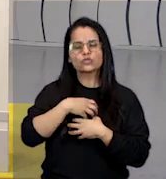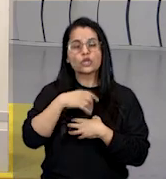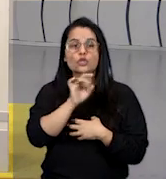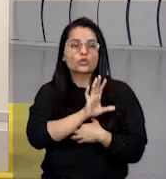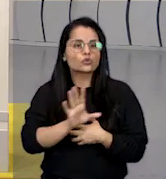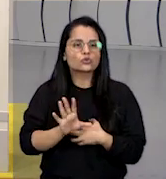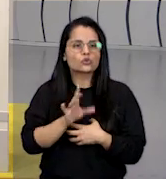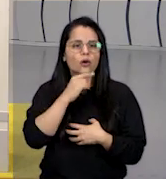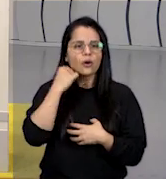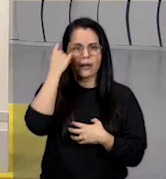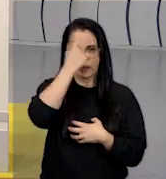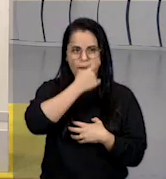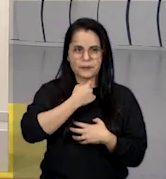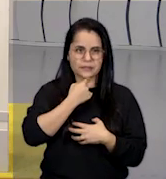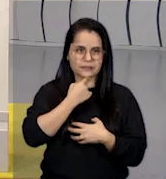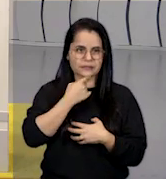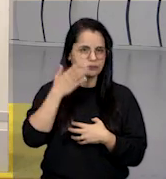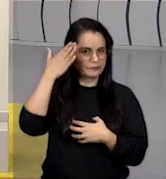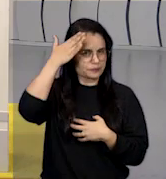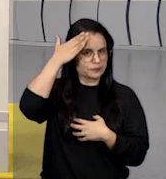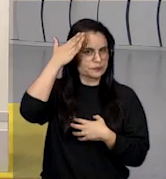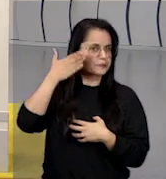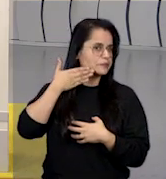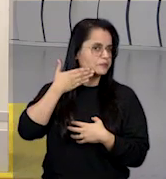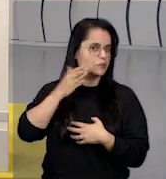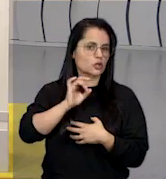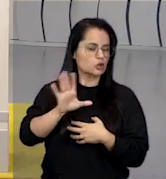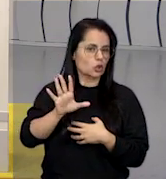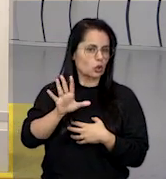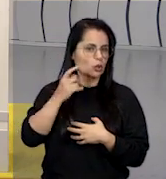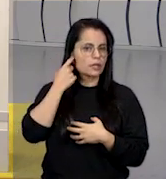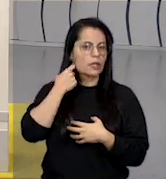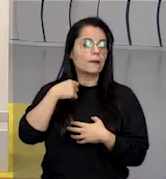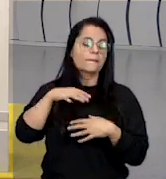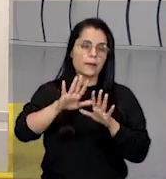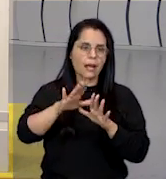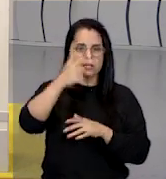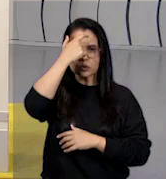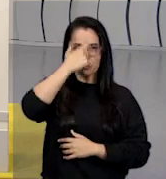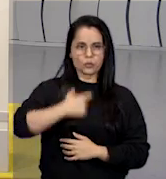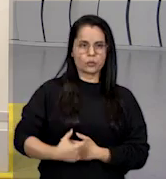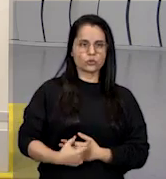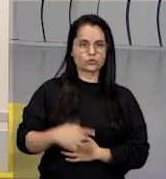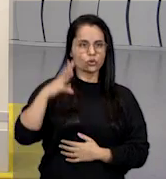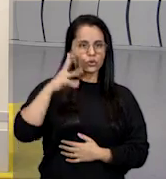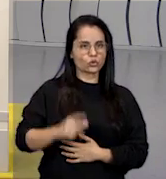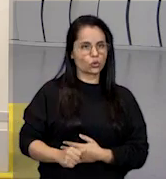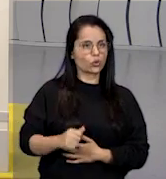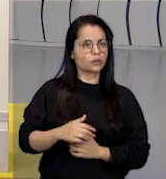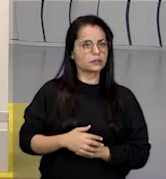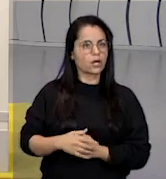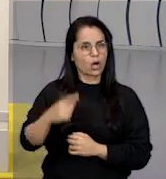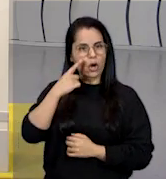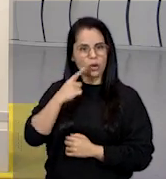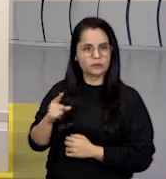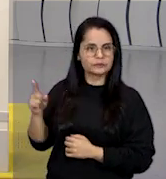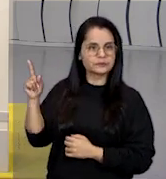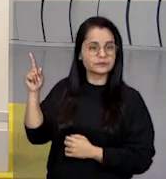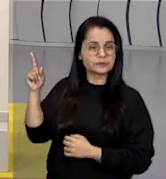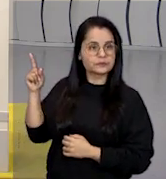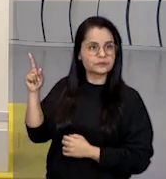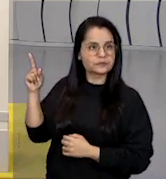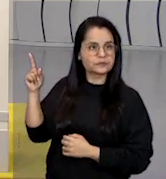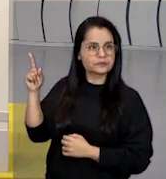é só a cabeça nossa, né? O crânio, como nós temos aqui crânio, nós